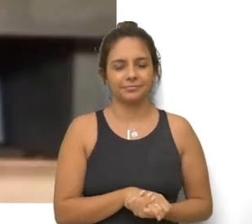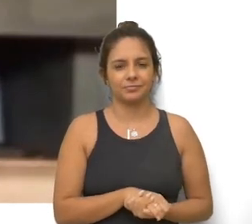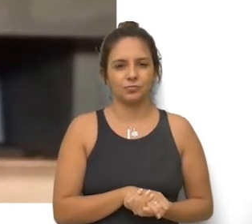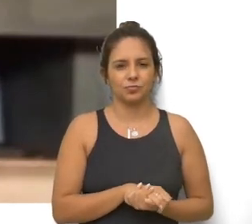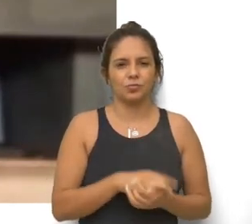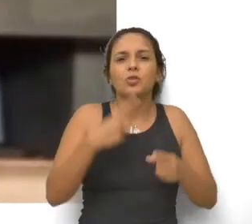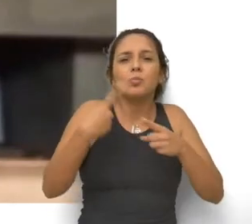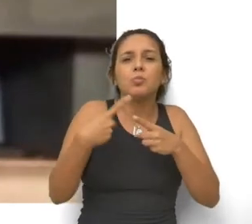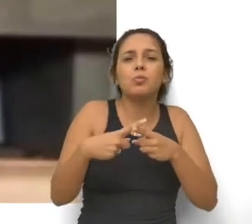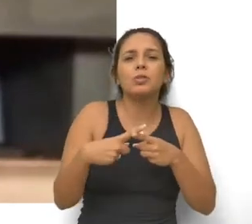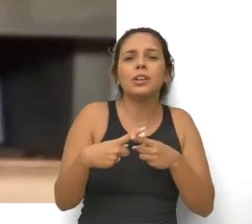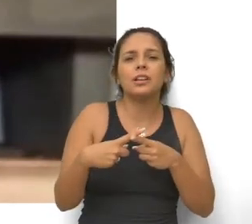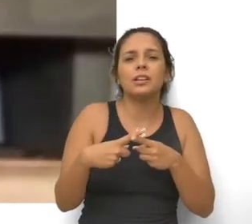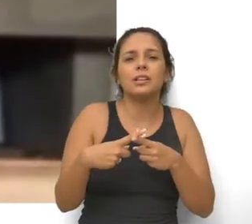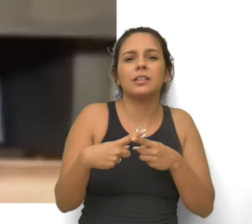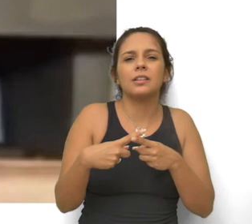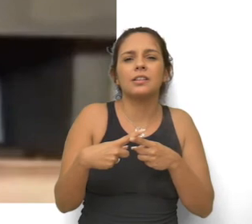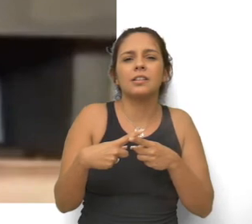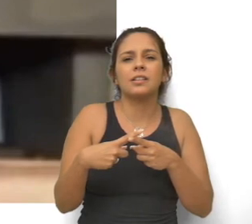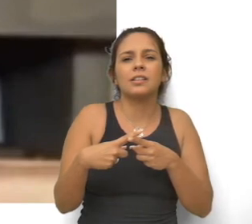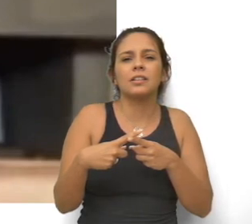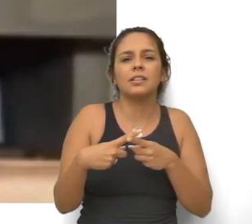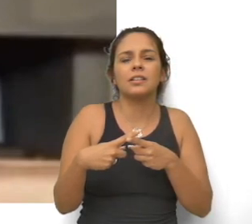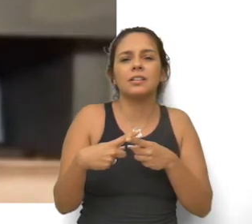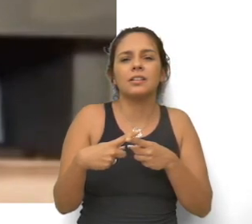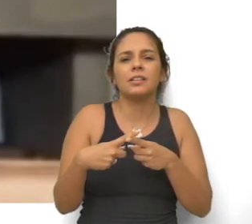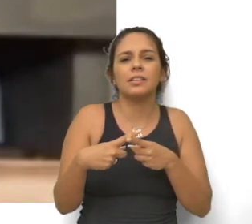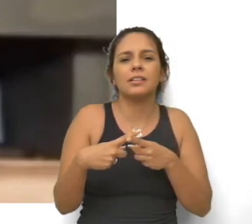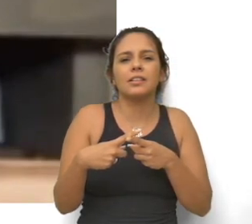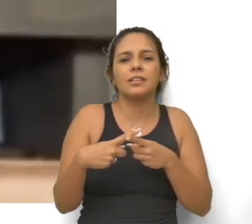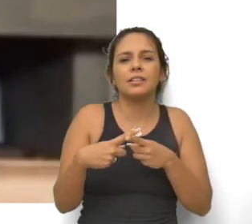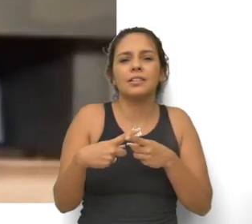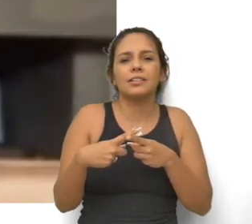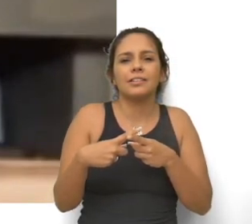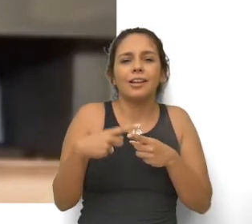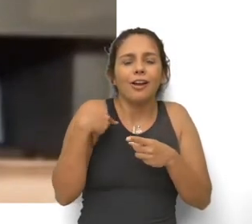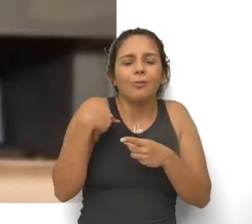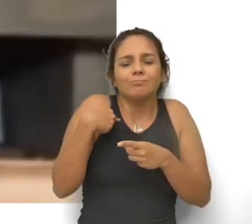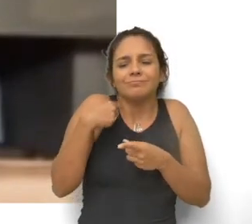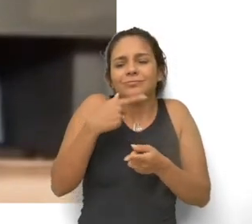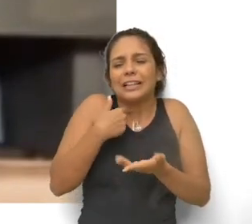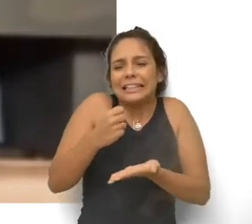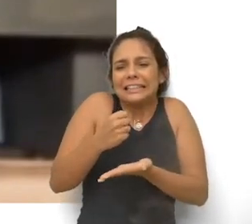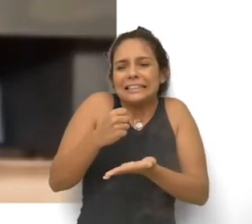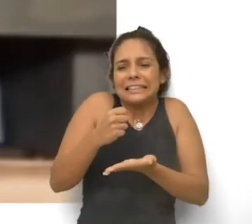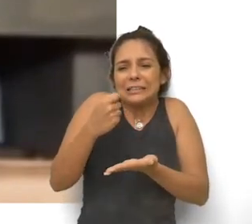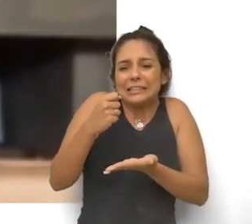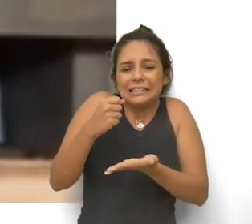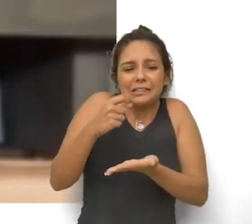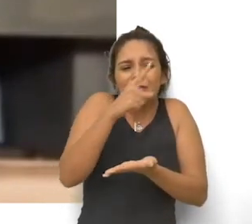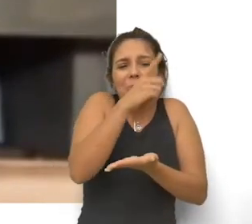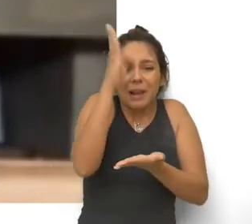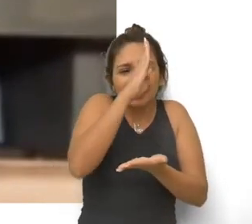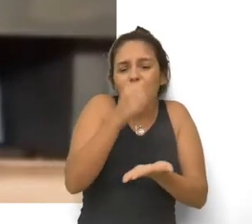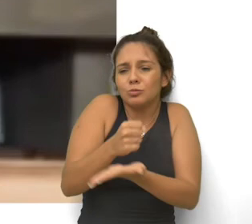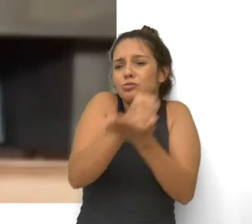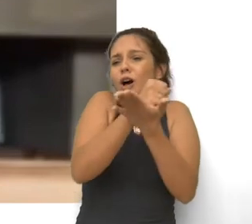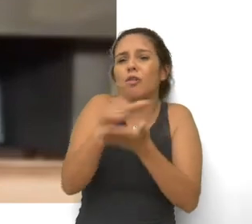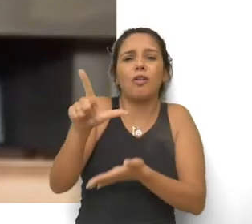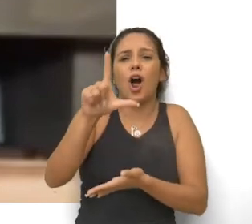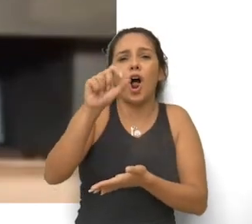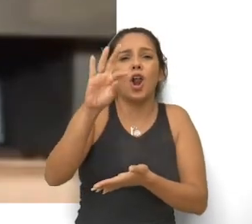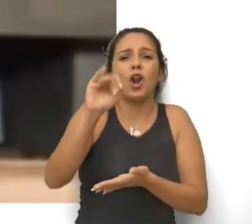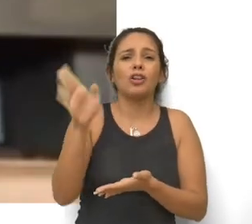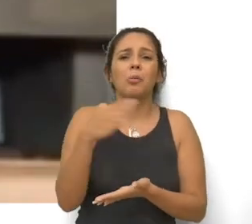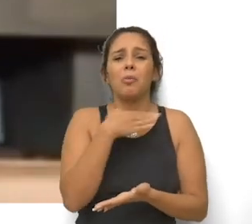Por que que isso não serviu para salvar a Lota? E o Brasil?